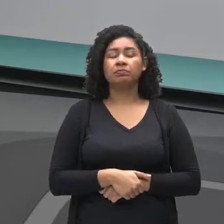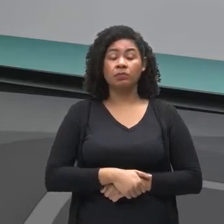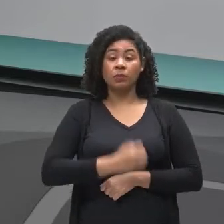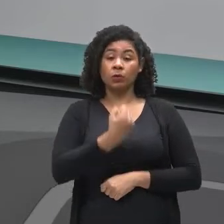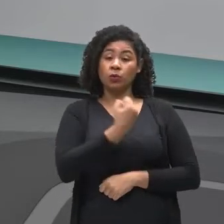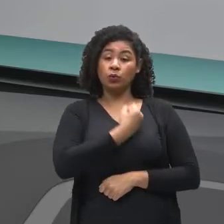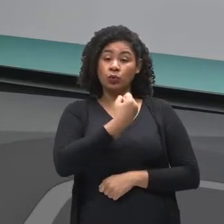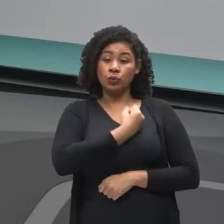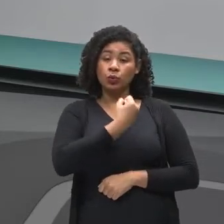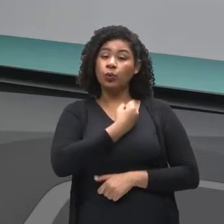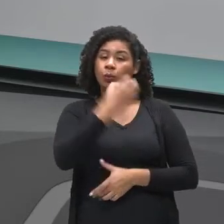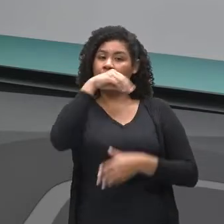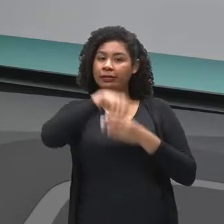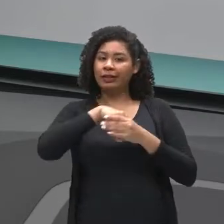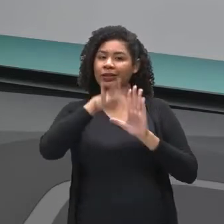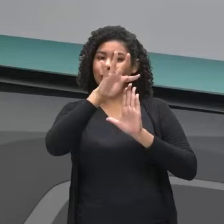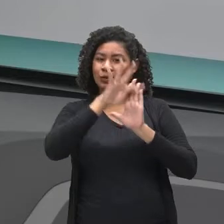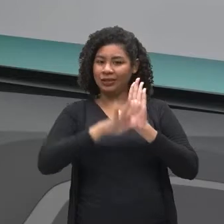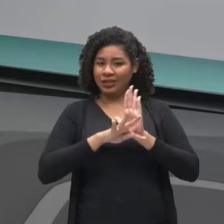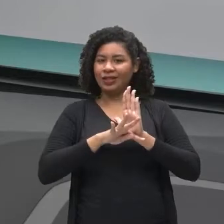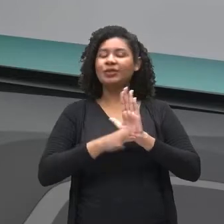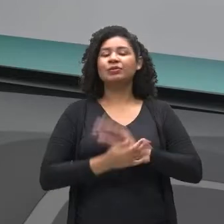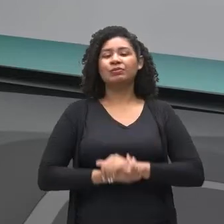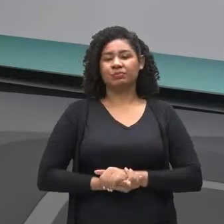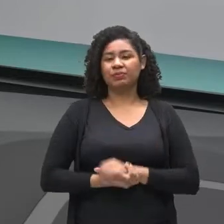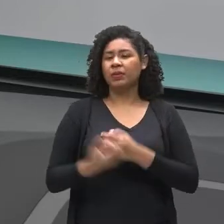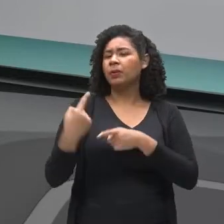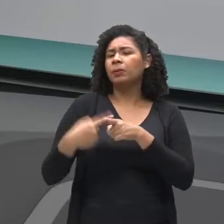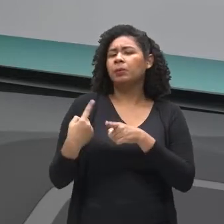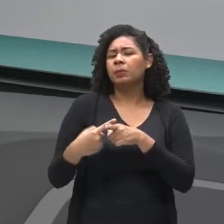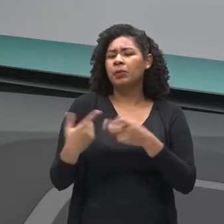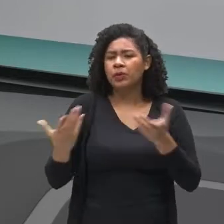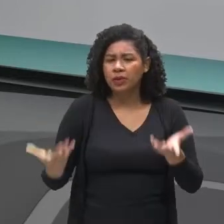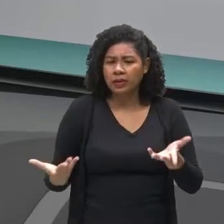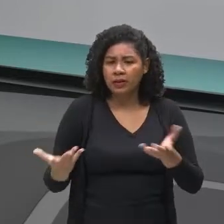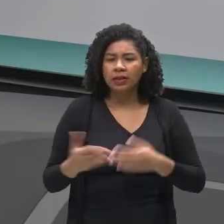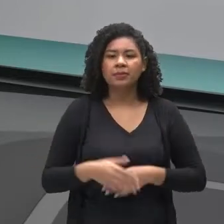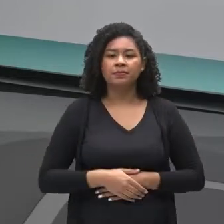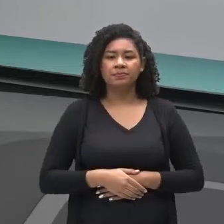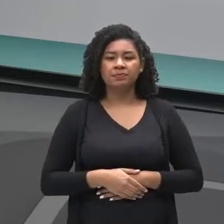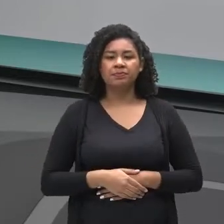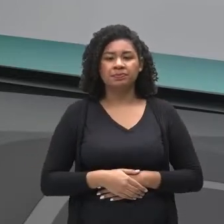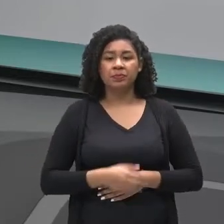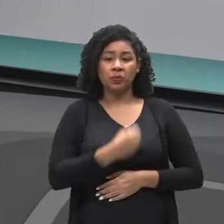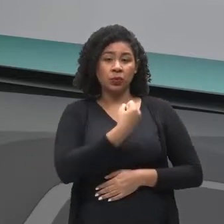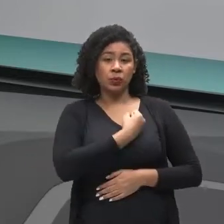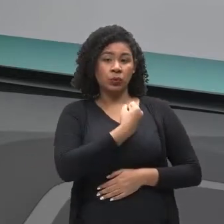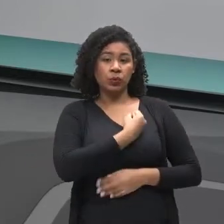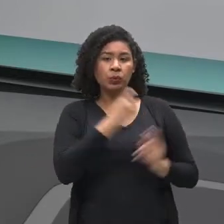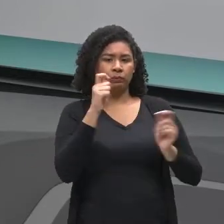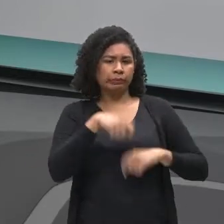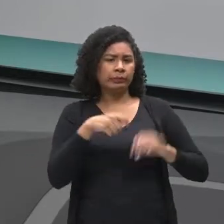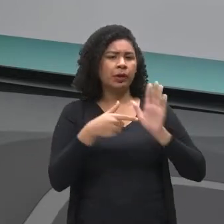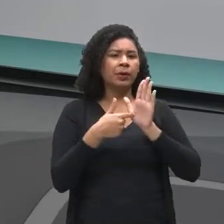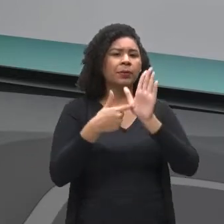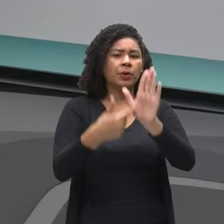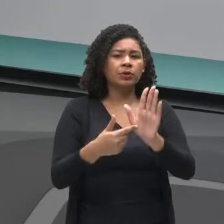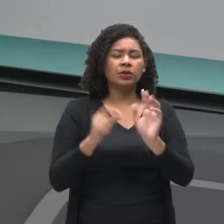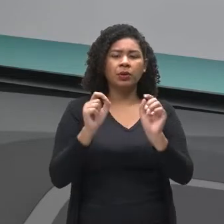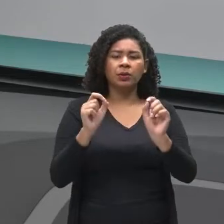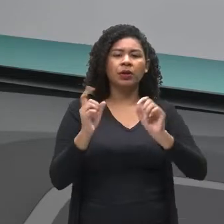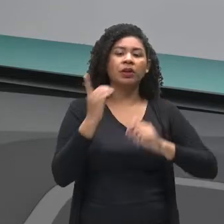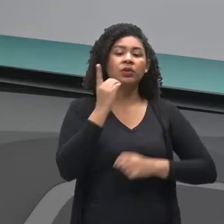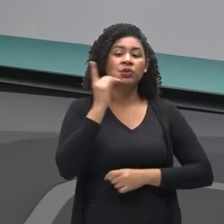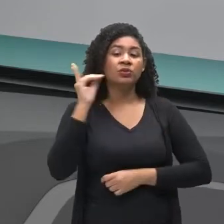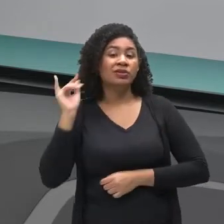que aparecem, nos numbers. Por quê? Os numbers, eles podem estar mostrando aí uma